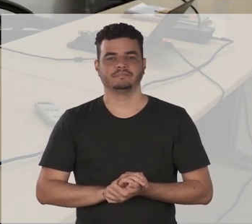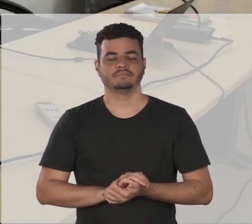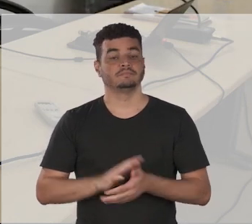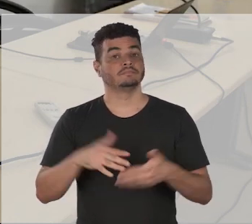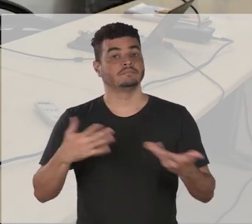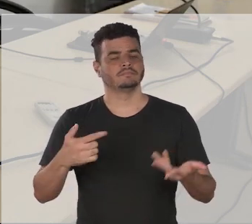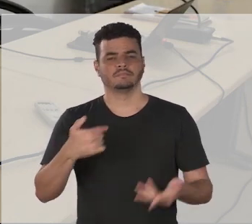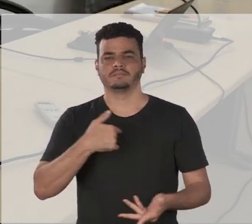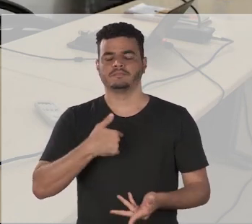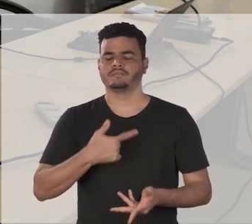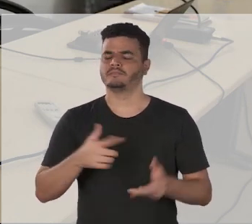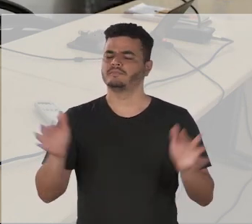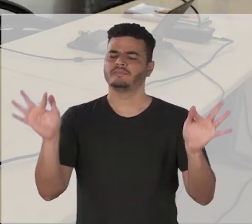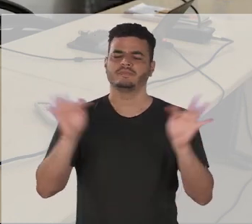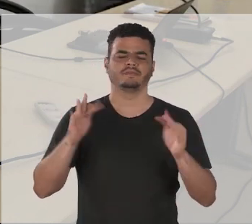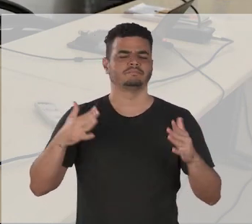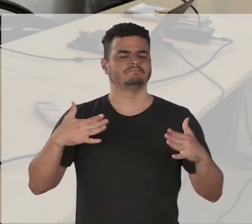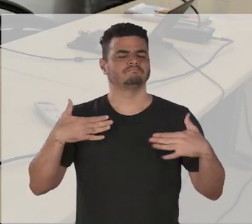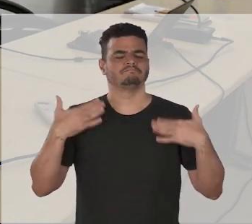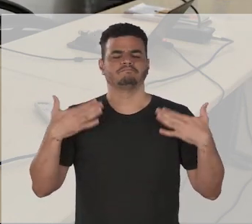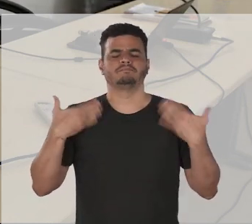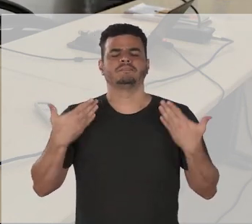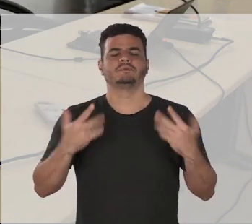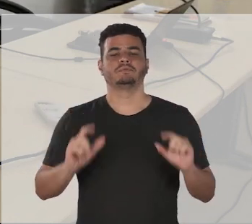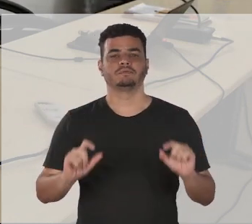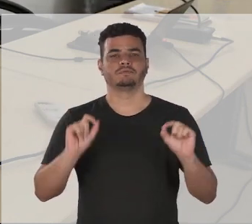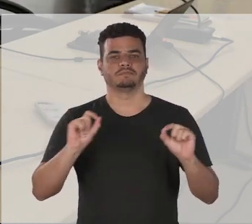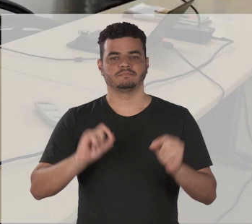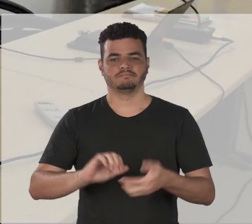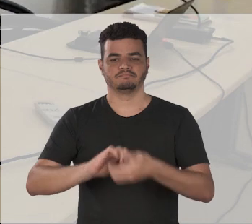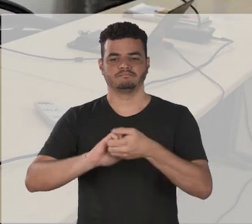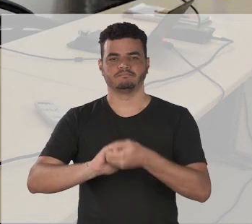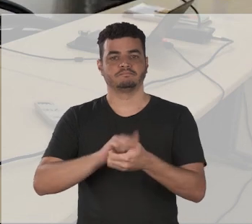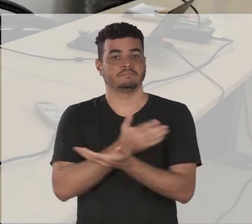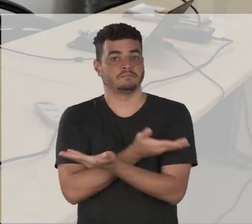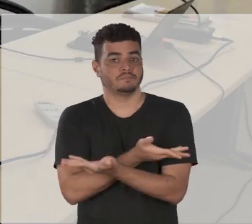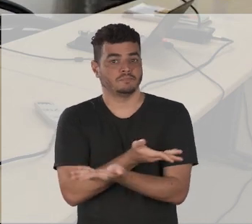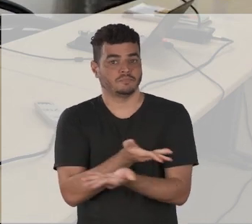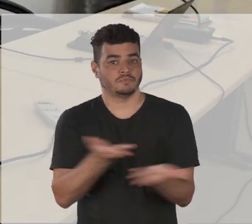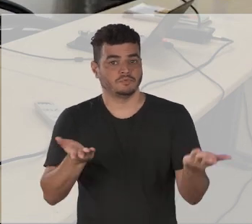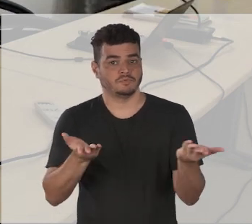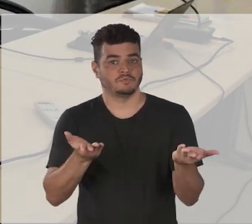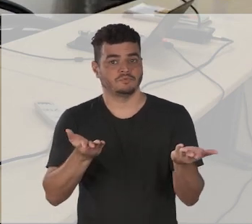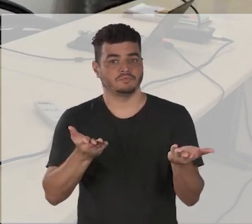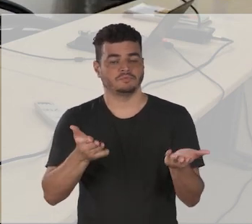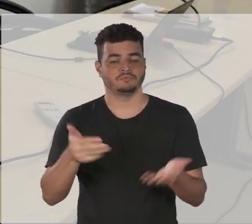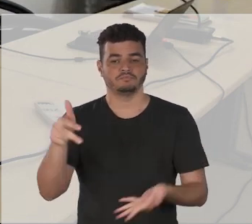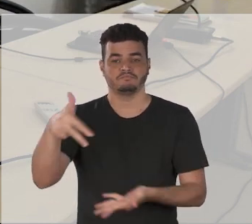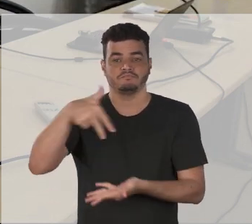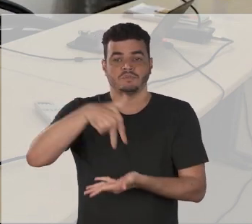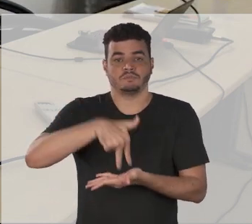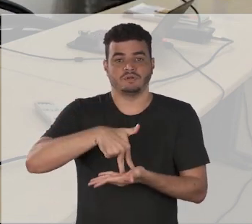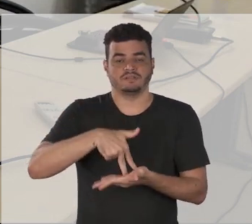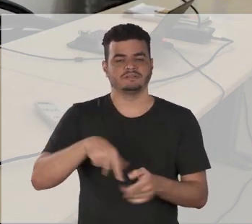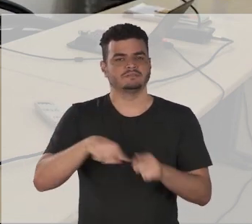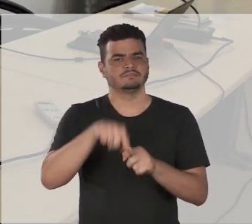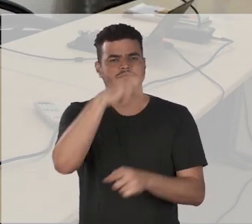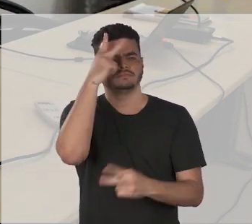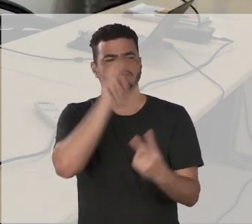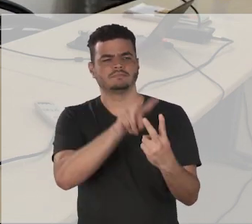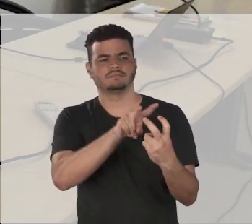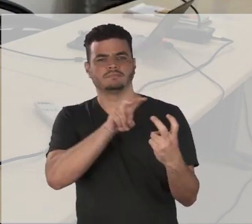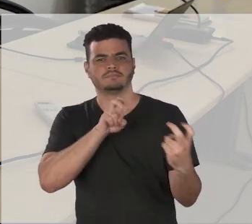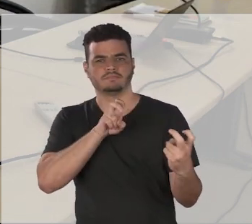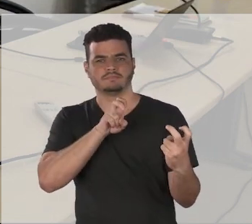É com muita alegria que cumprimento vocês que estão aqui presentes, os que estão nos assistindo